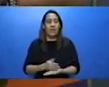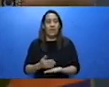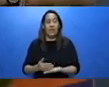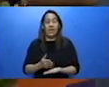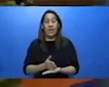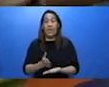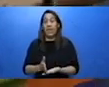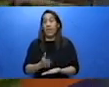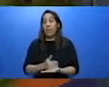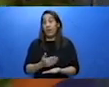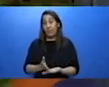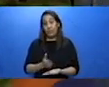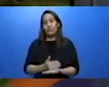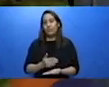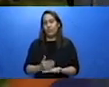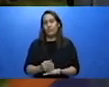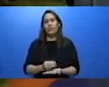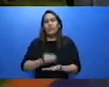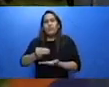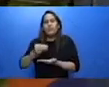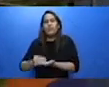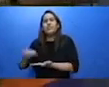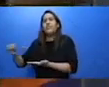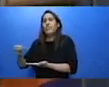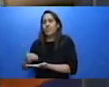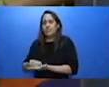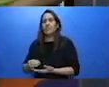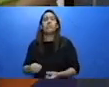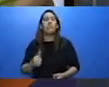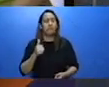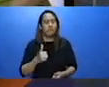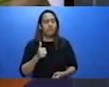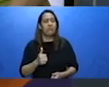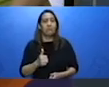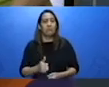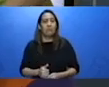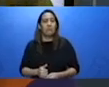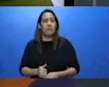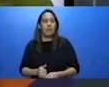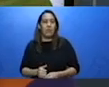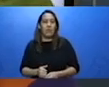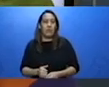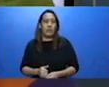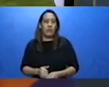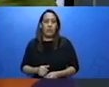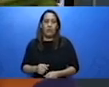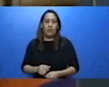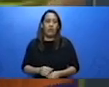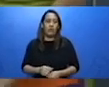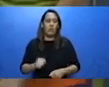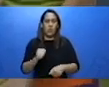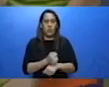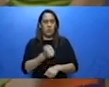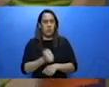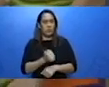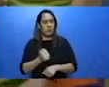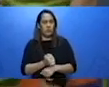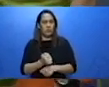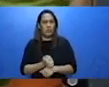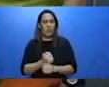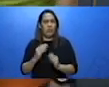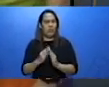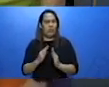Repartirem e dividirem, tá certo, é sinônimo. Mas como construção não é sinônimo de